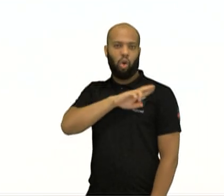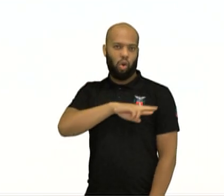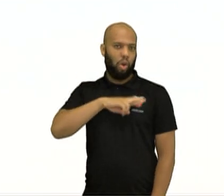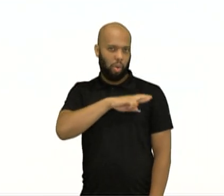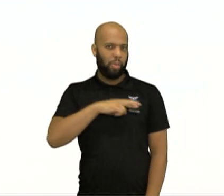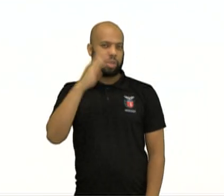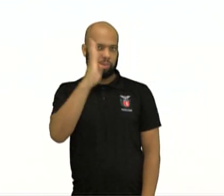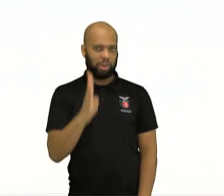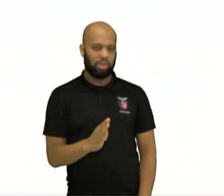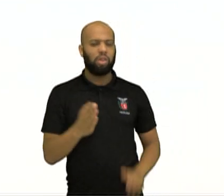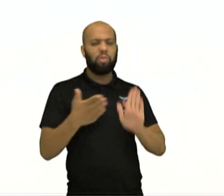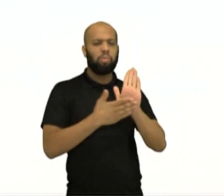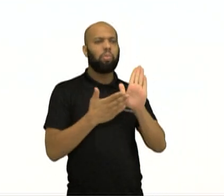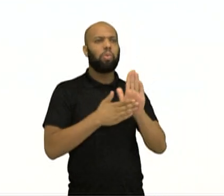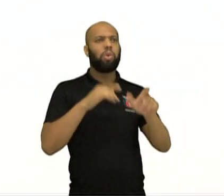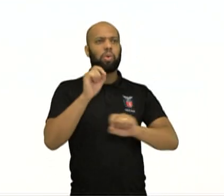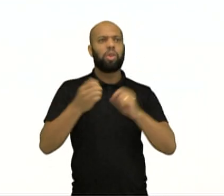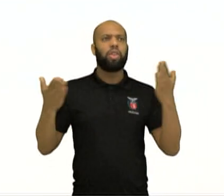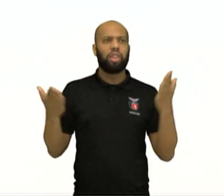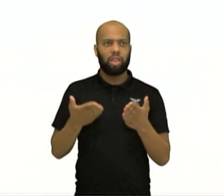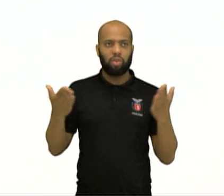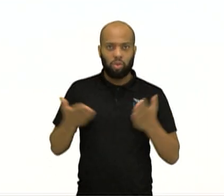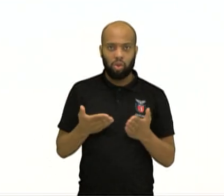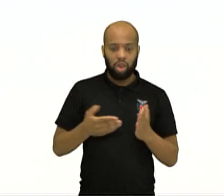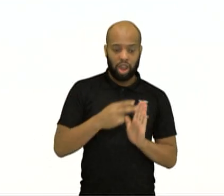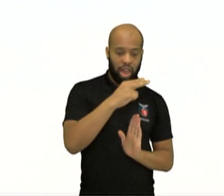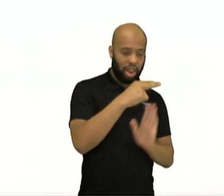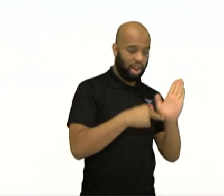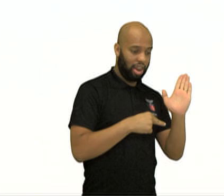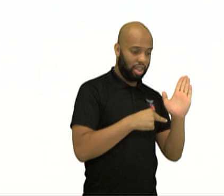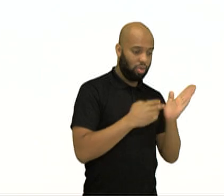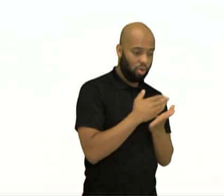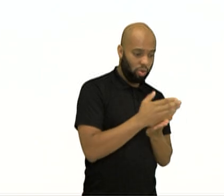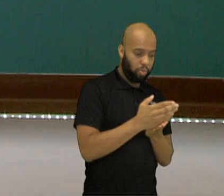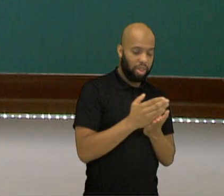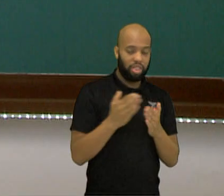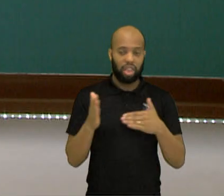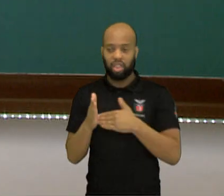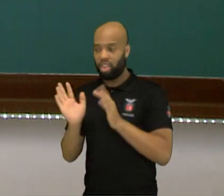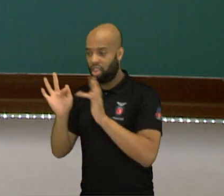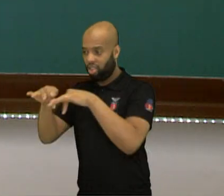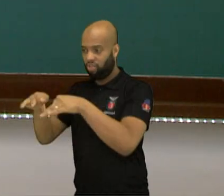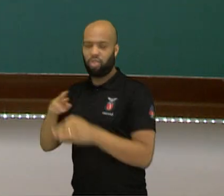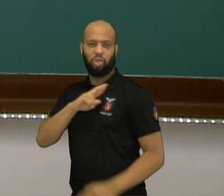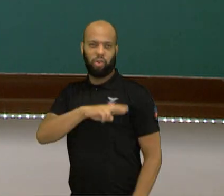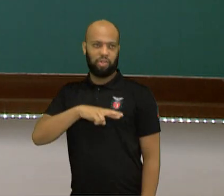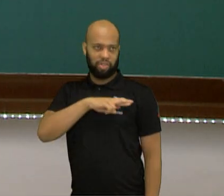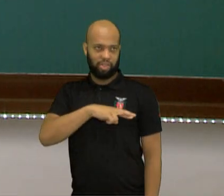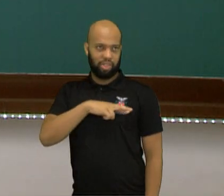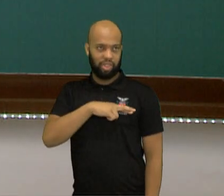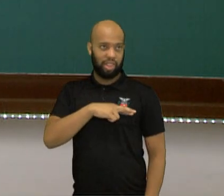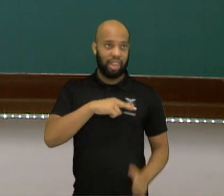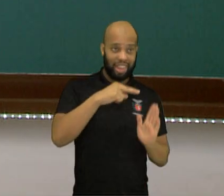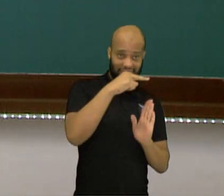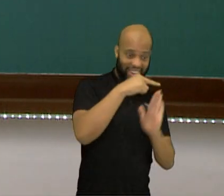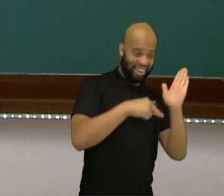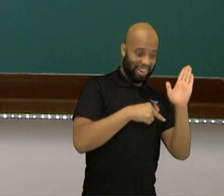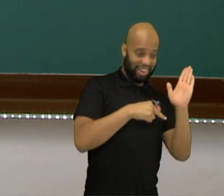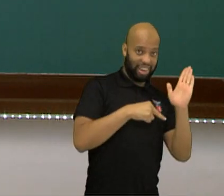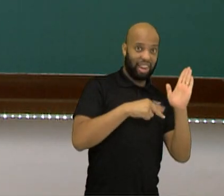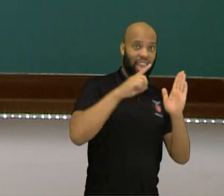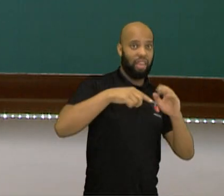que eu proponho? Li do começo a fim um romance. Ótimo. Li é um